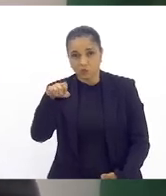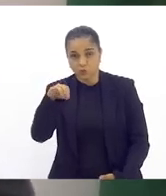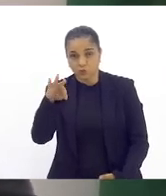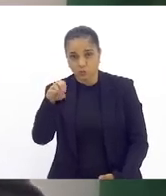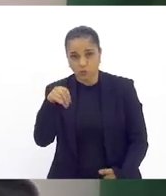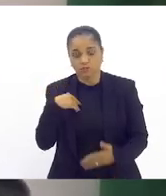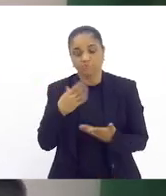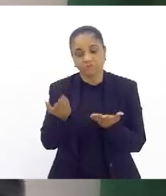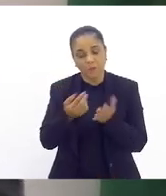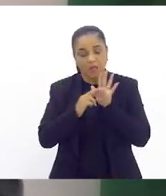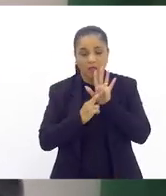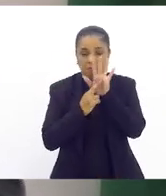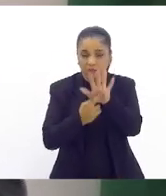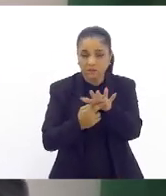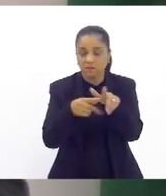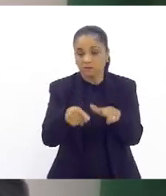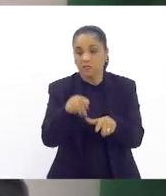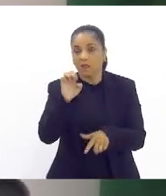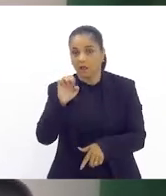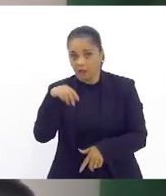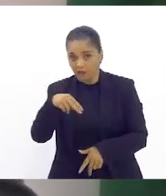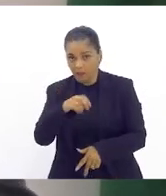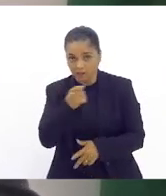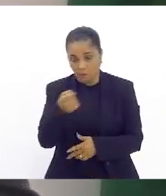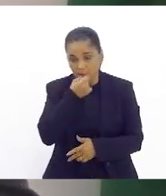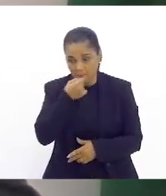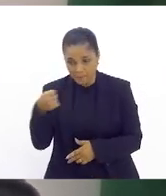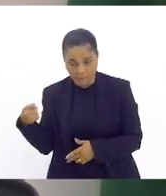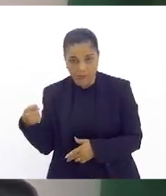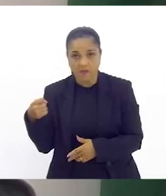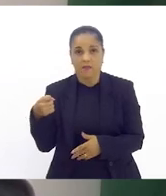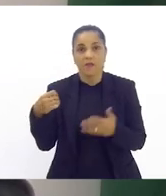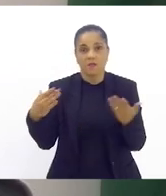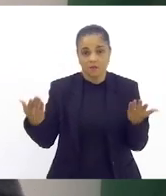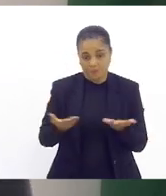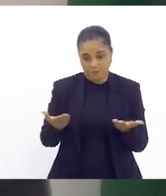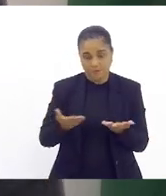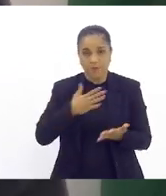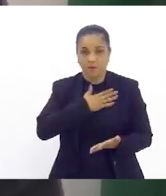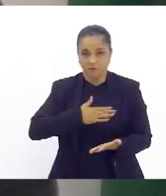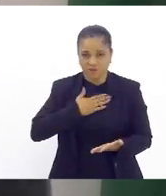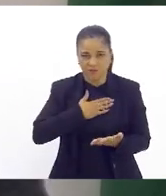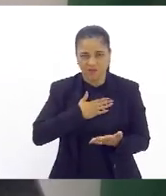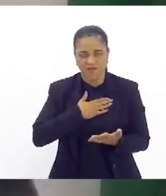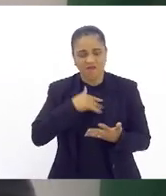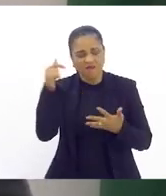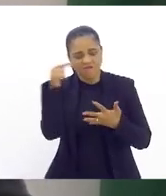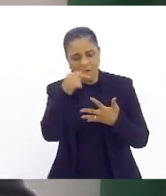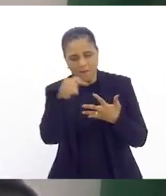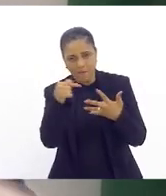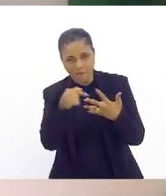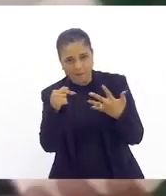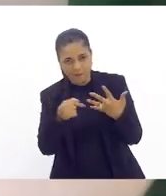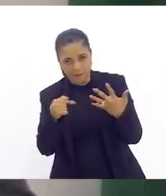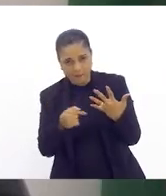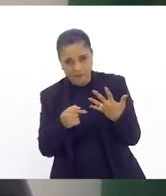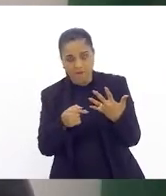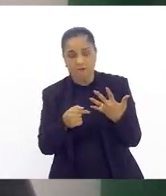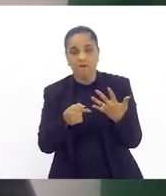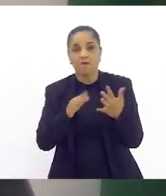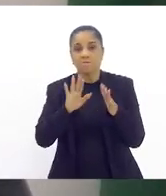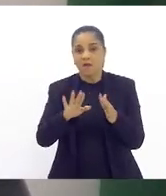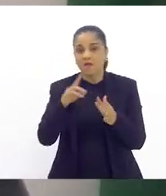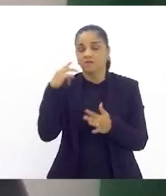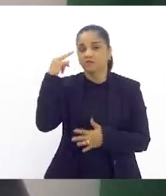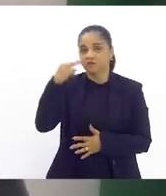gostaria também de aqui fazer bom tem diversos pontos que eu poderia estar falando os